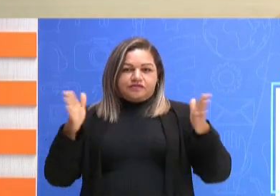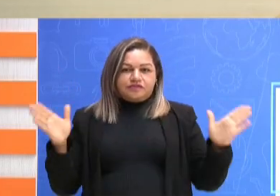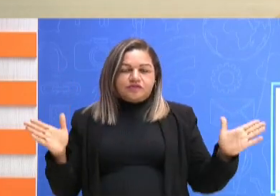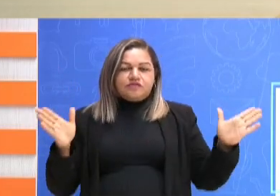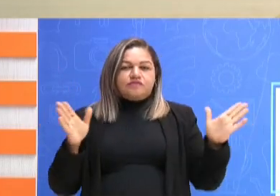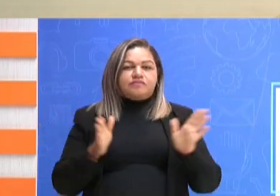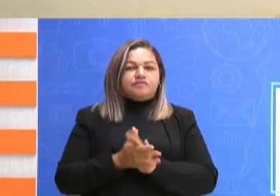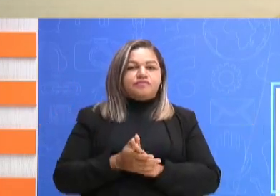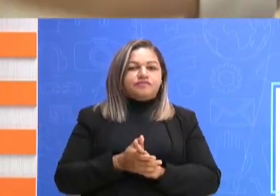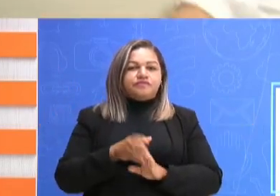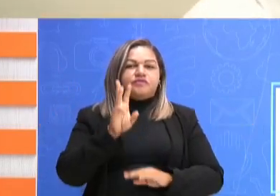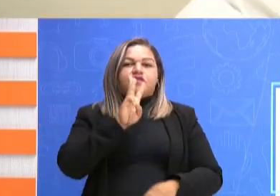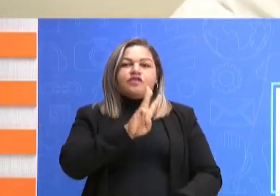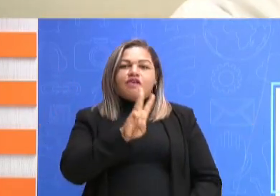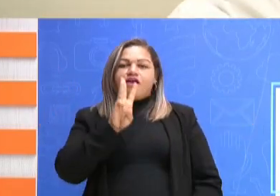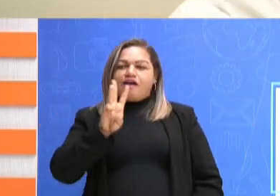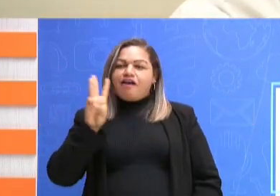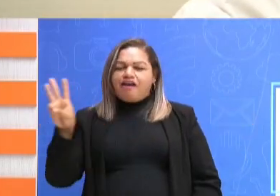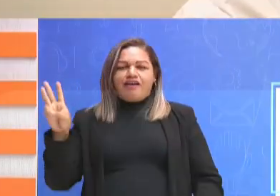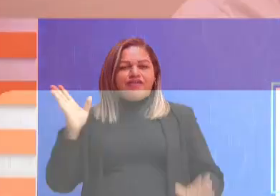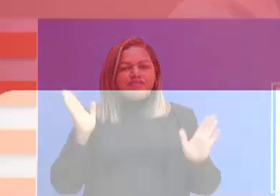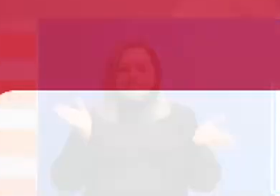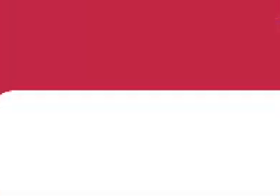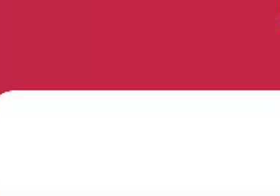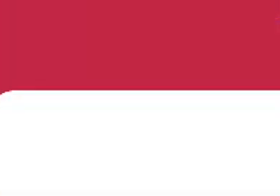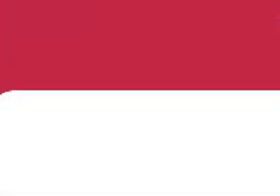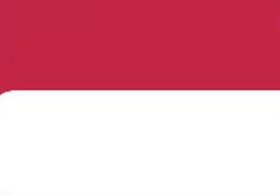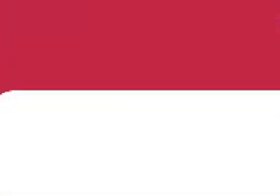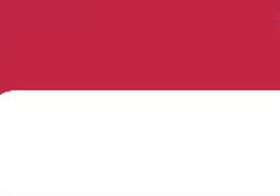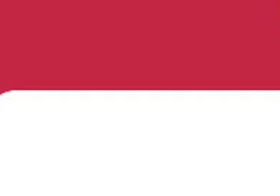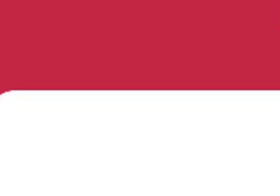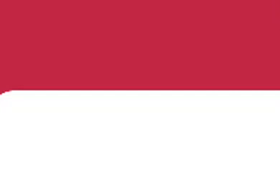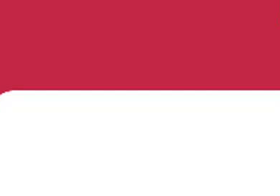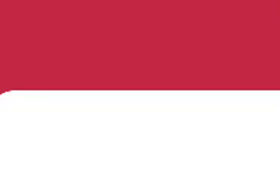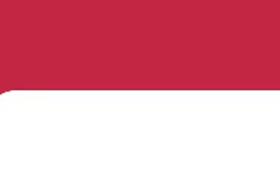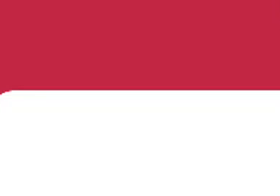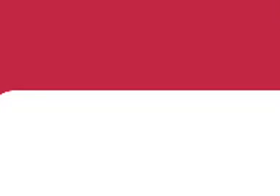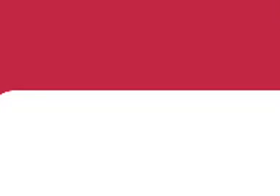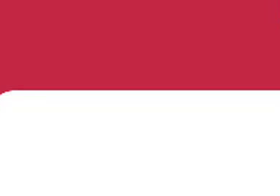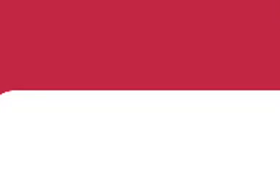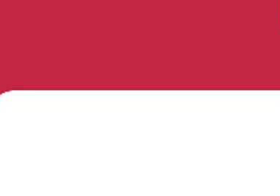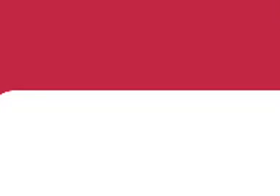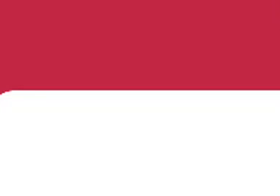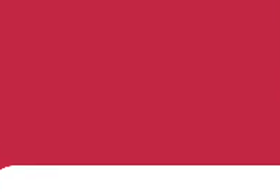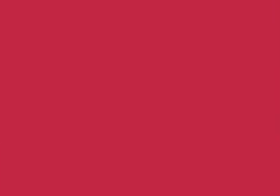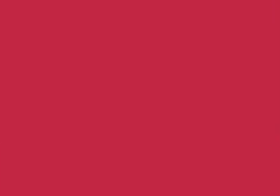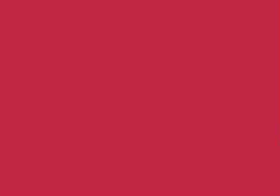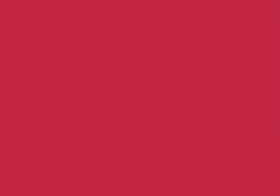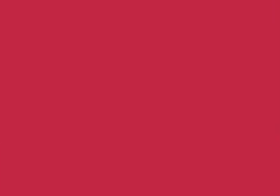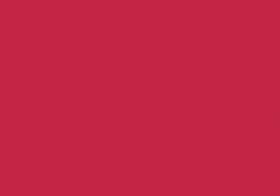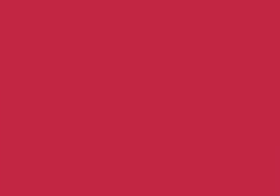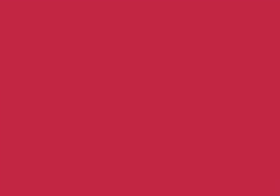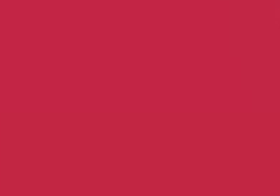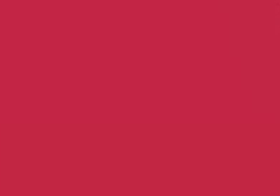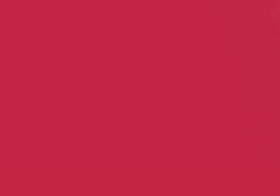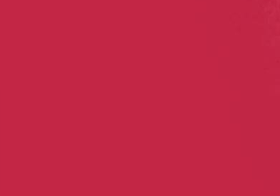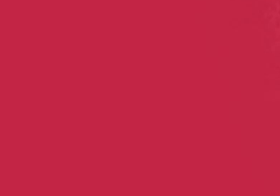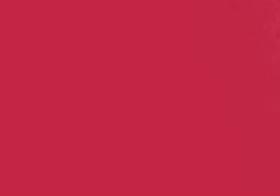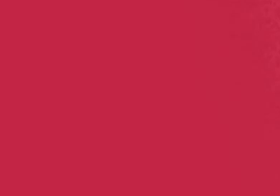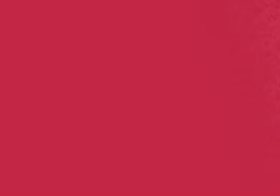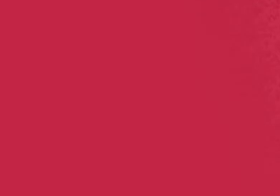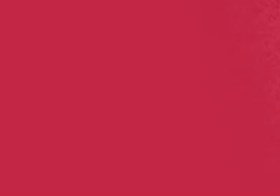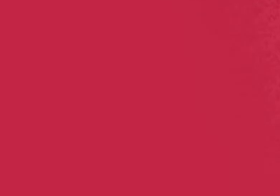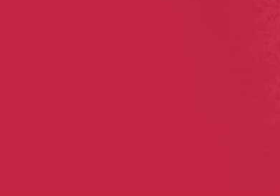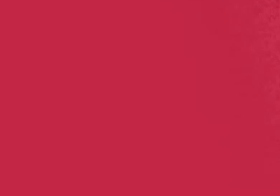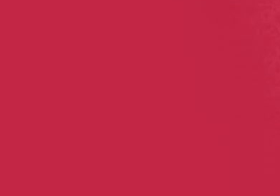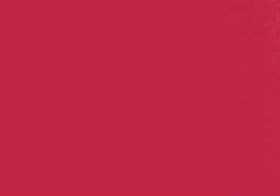aqui, participe. O site já está funcionando, já está lá. O site já está funcionando, você já pode fazer as inscrições. E no final, nós vamos